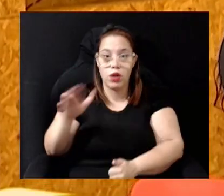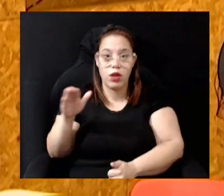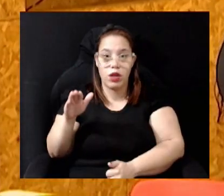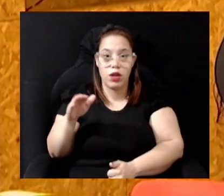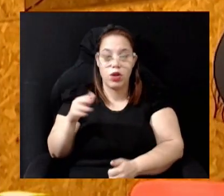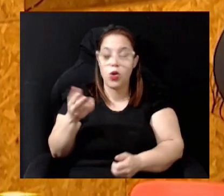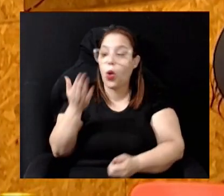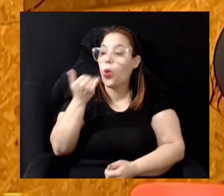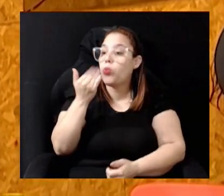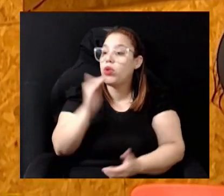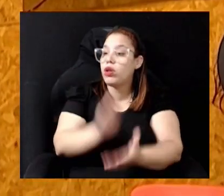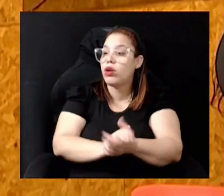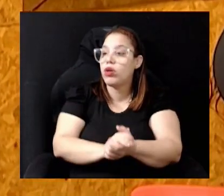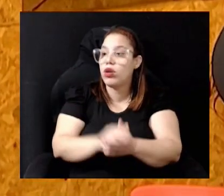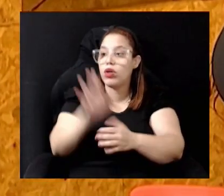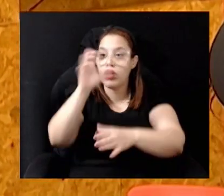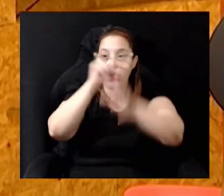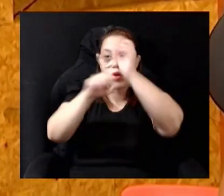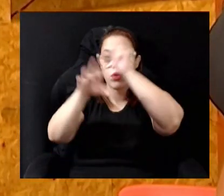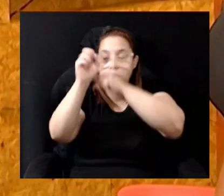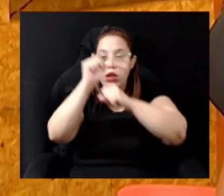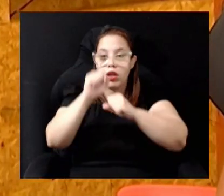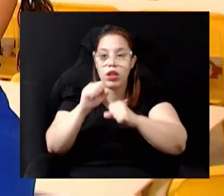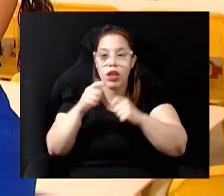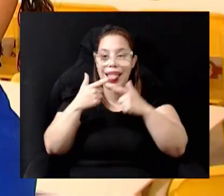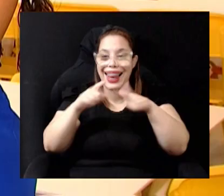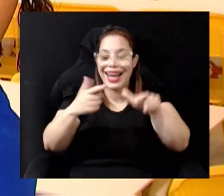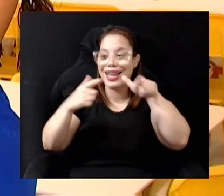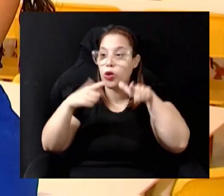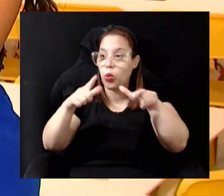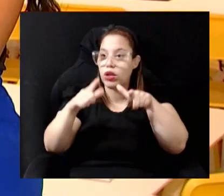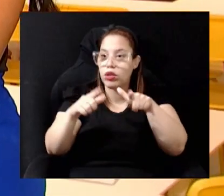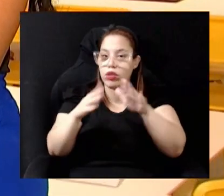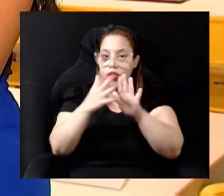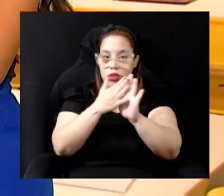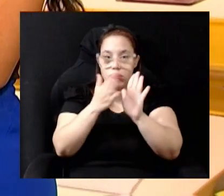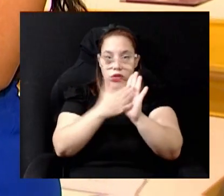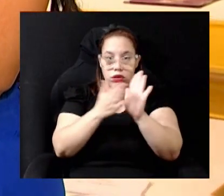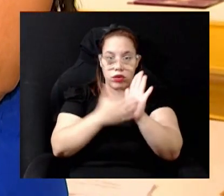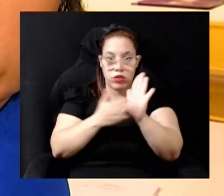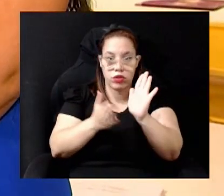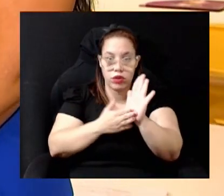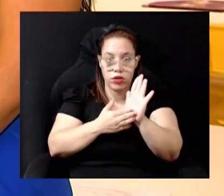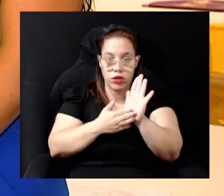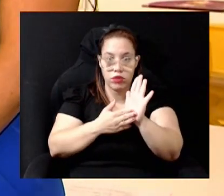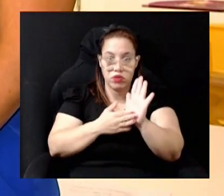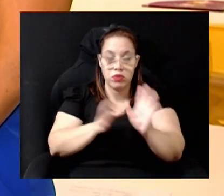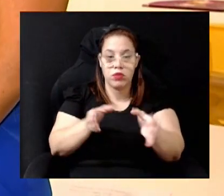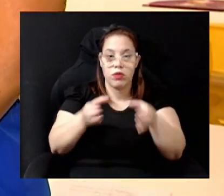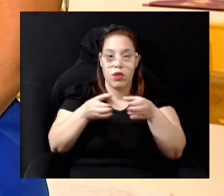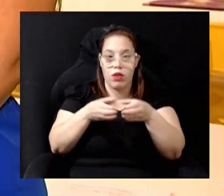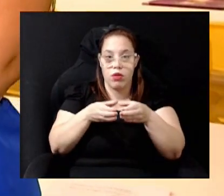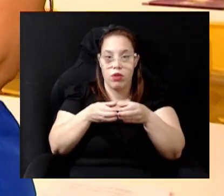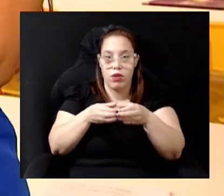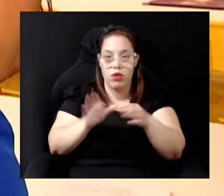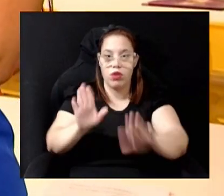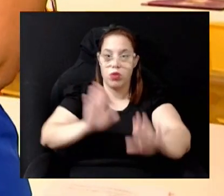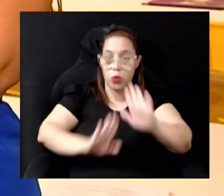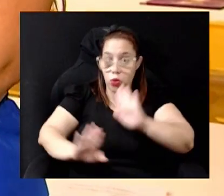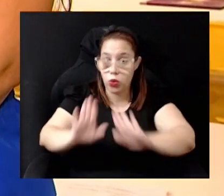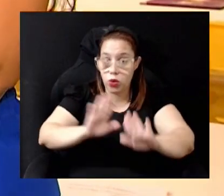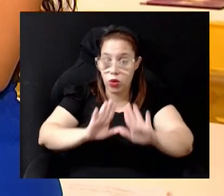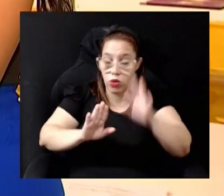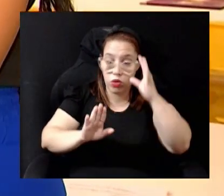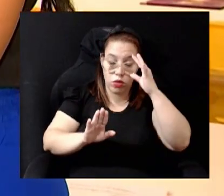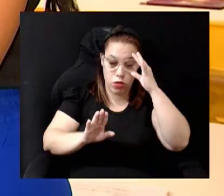de aprender idiomas e tal. Todos esses aplicativos, eles têm uma equipe, geralmente, que cuida de projetar a experiência